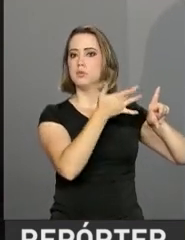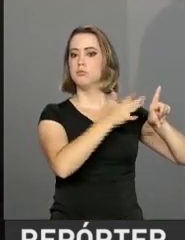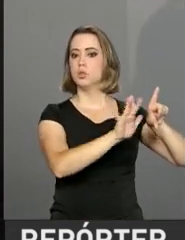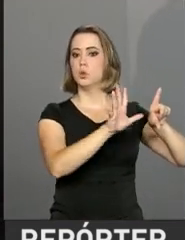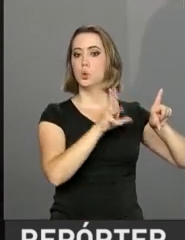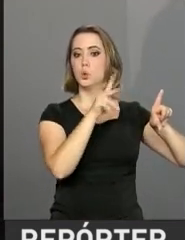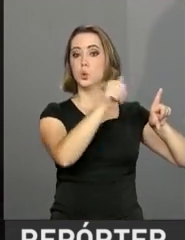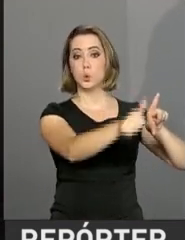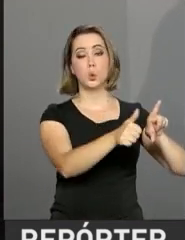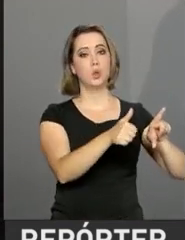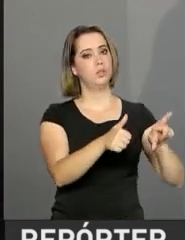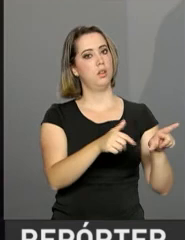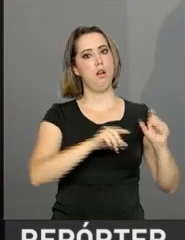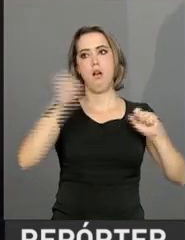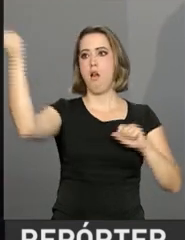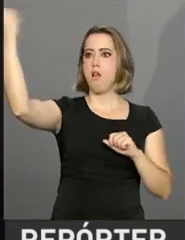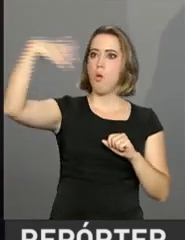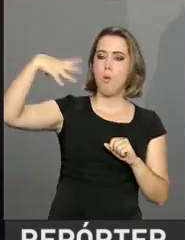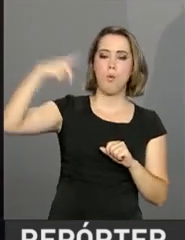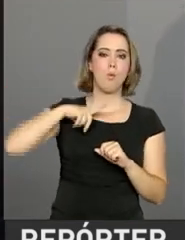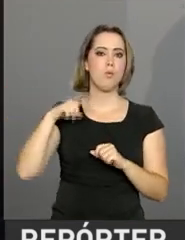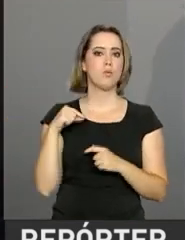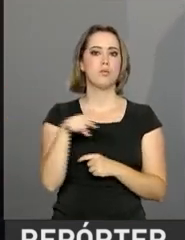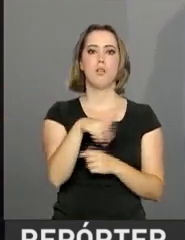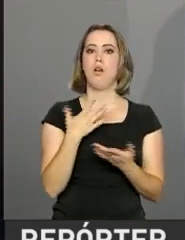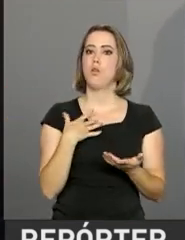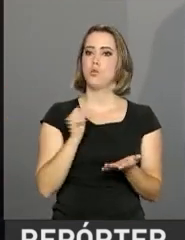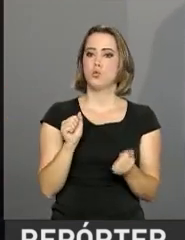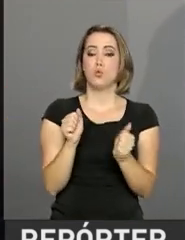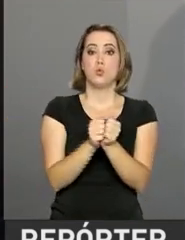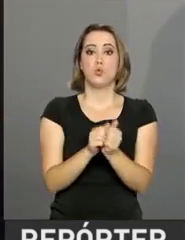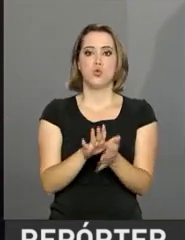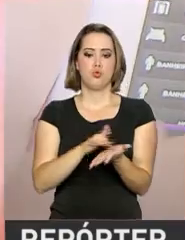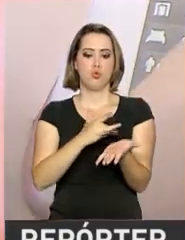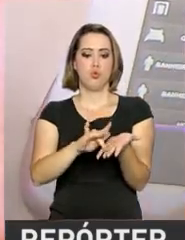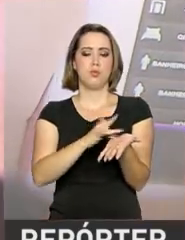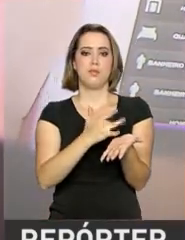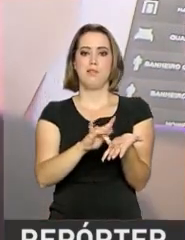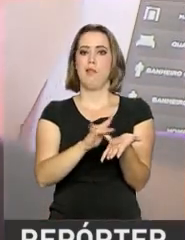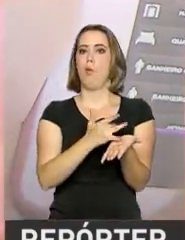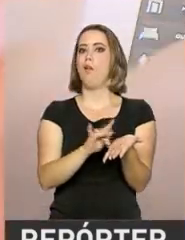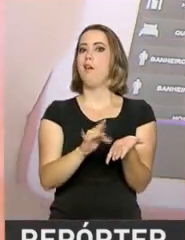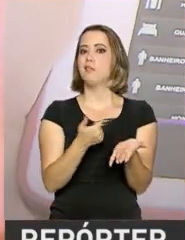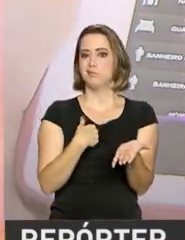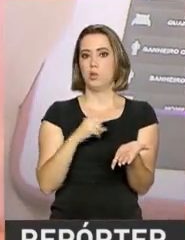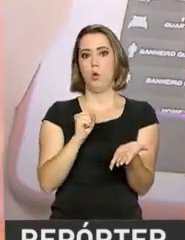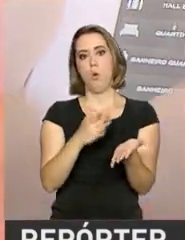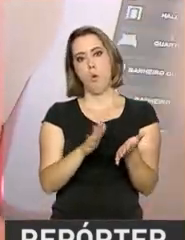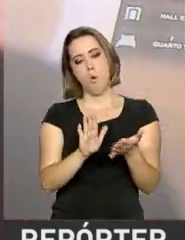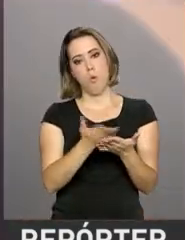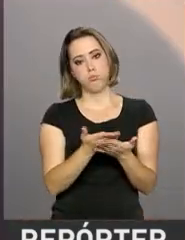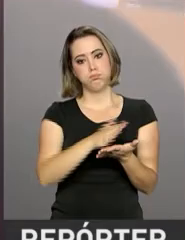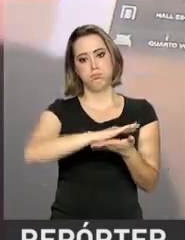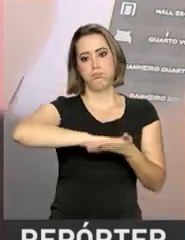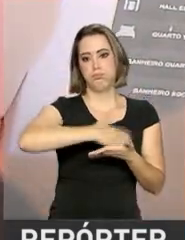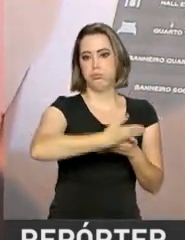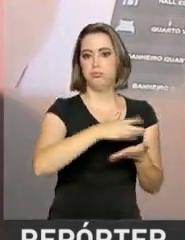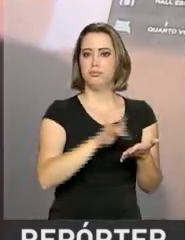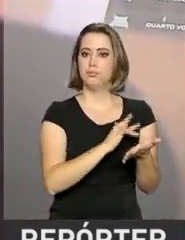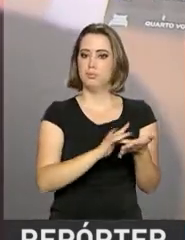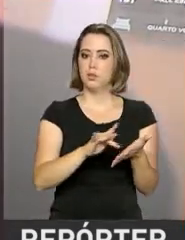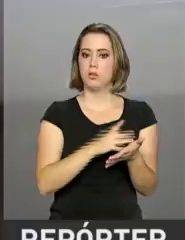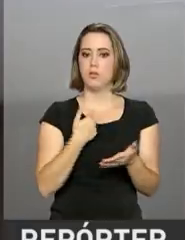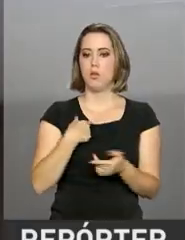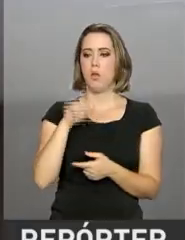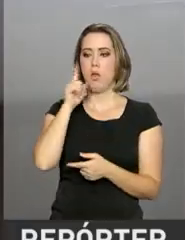e espanhol ele tem uma comunicação com o smartphone ou tablet sem fio quando eu mando aqui um comando de ligar luz